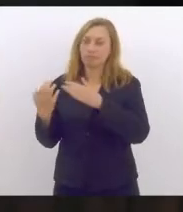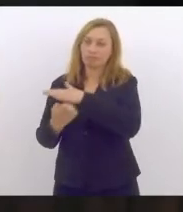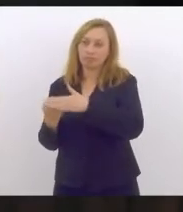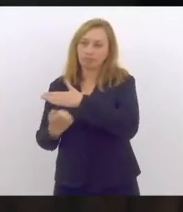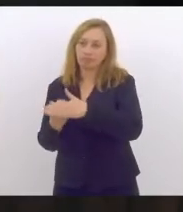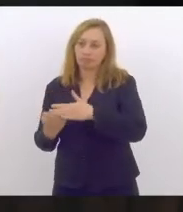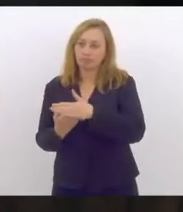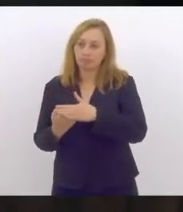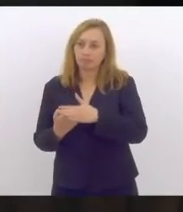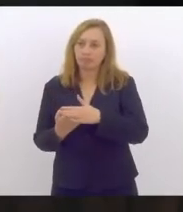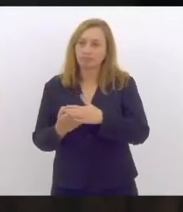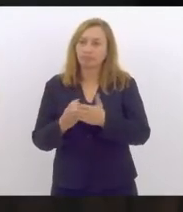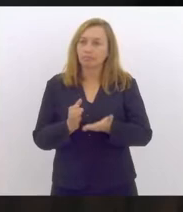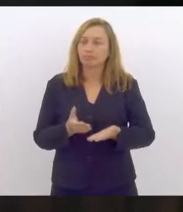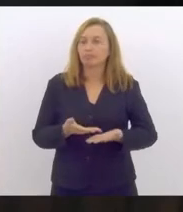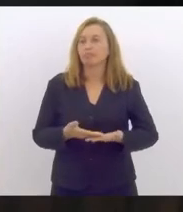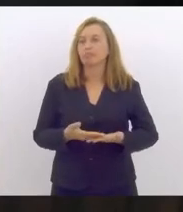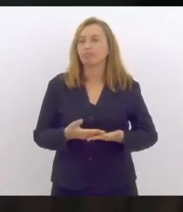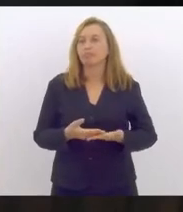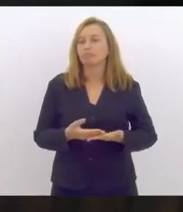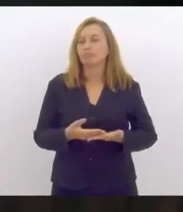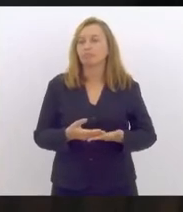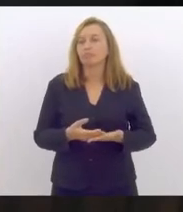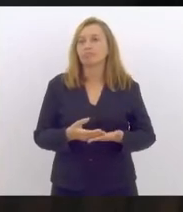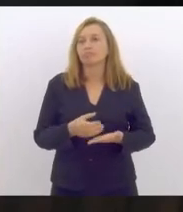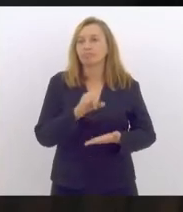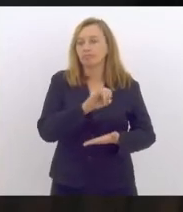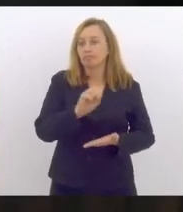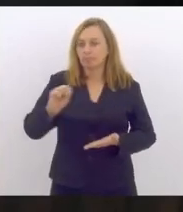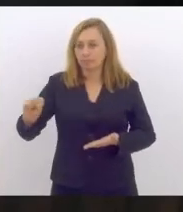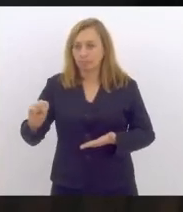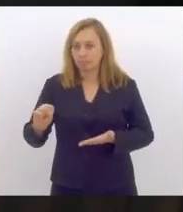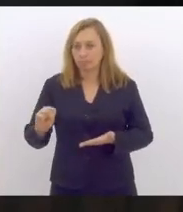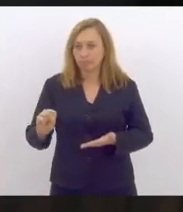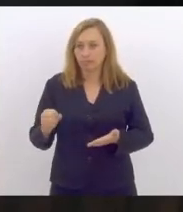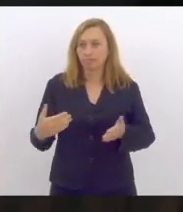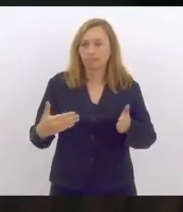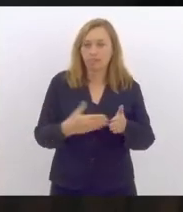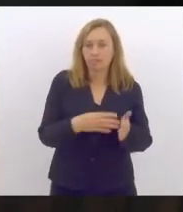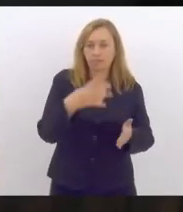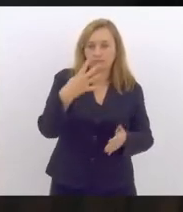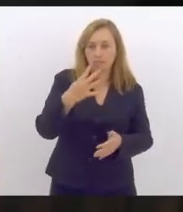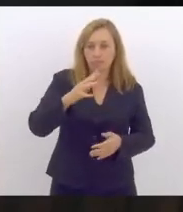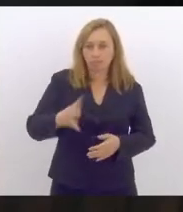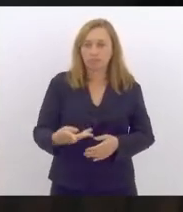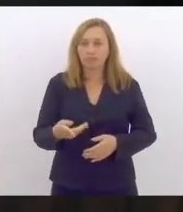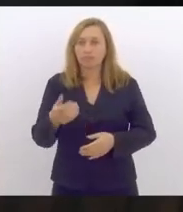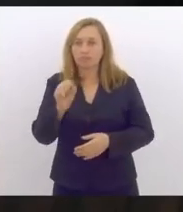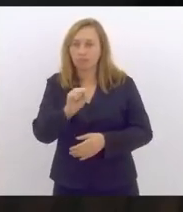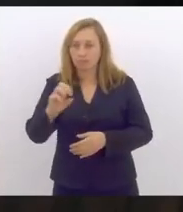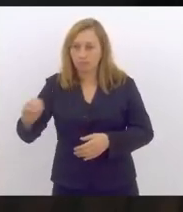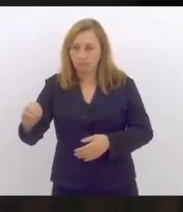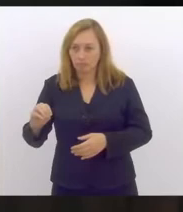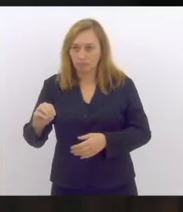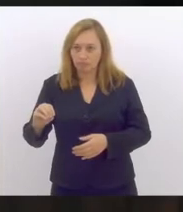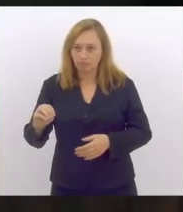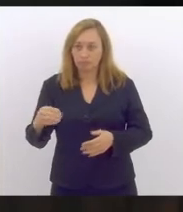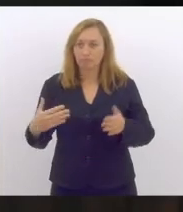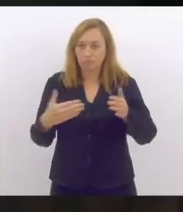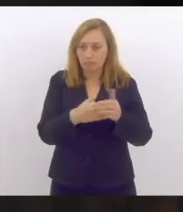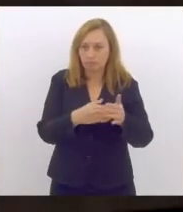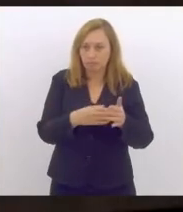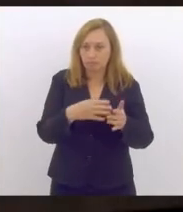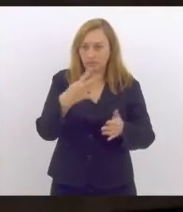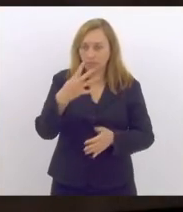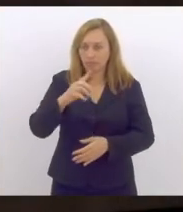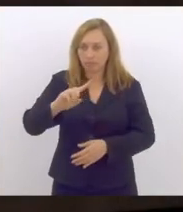entendido, aquelas que contribuem com contribuições de ICMS de até R$ 4.800.000 reais. Até 4 milhões. Não, o